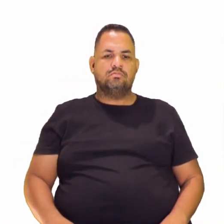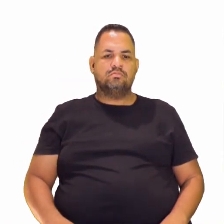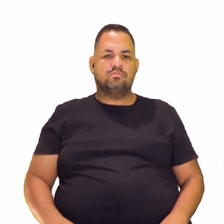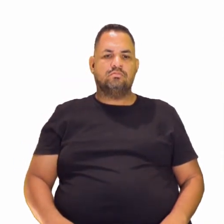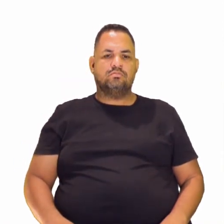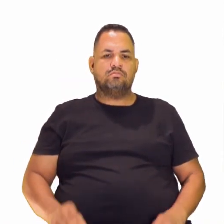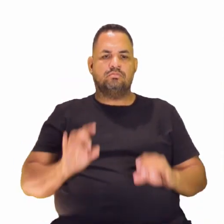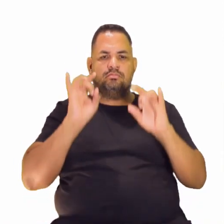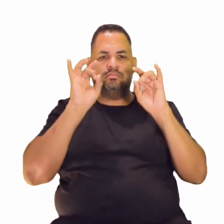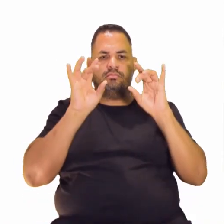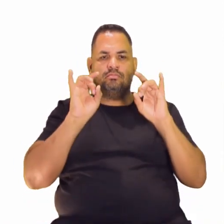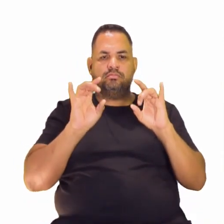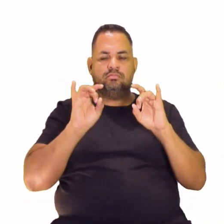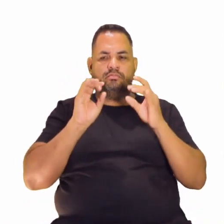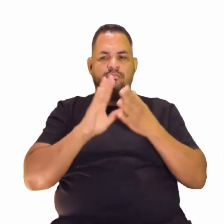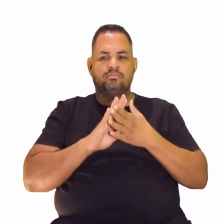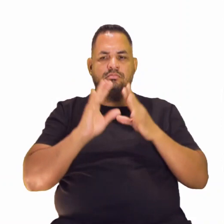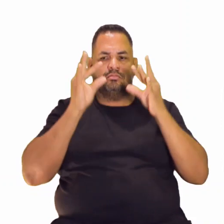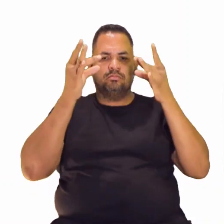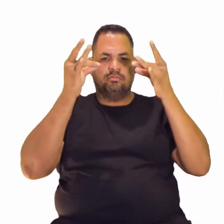esses detalhes aí,